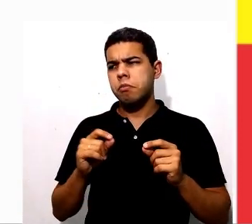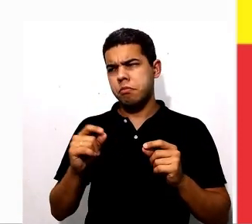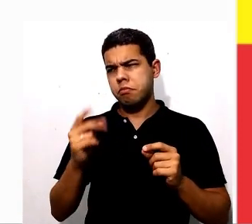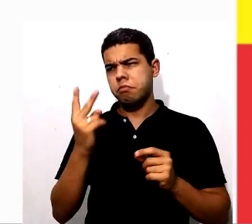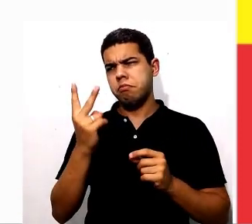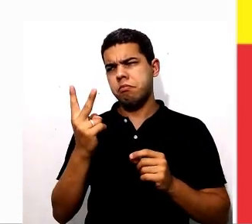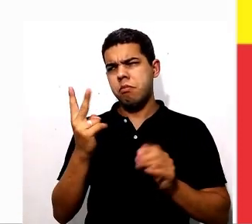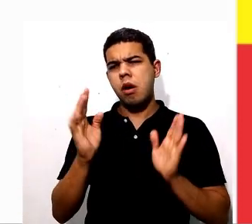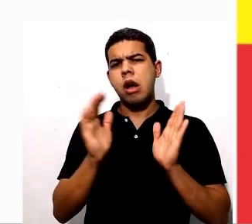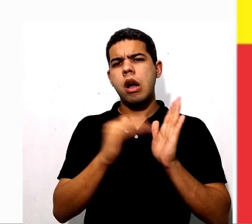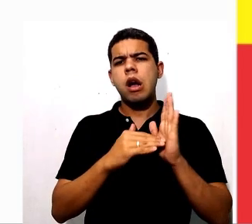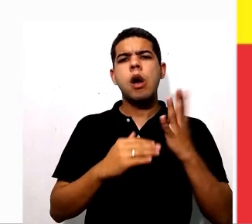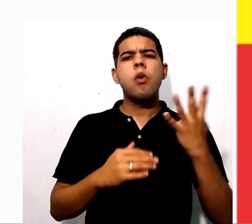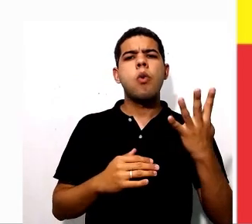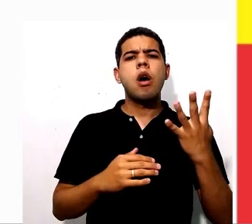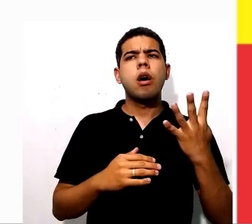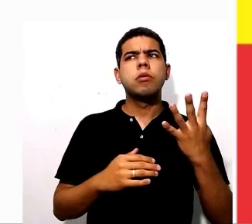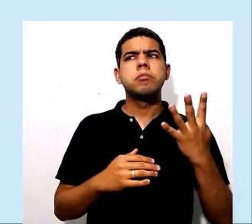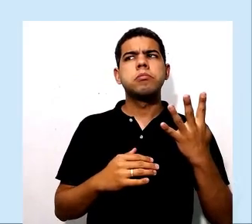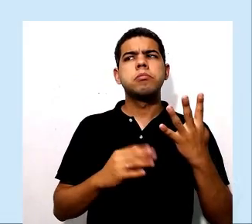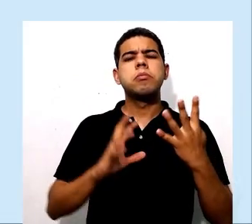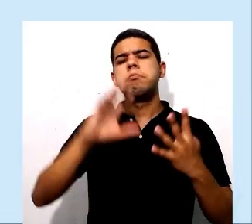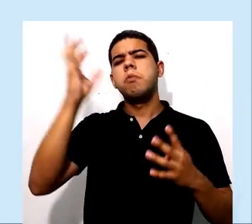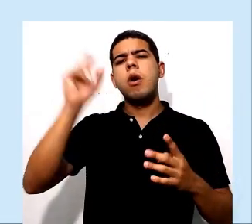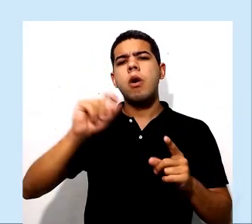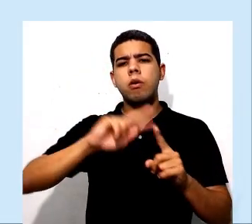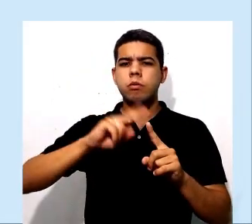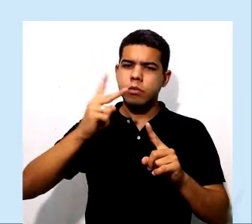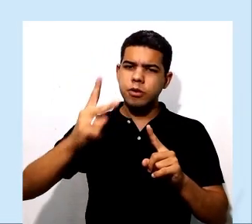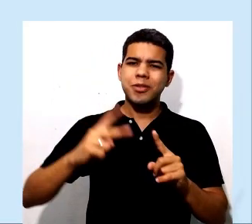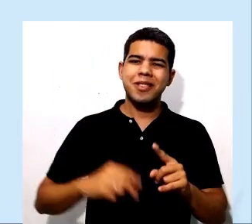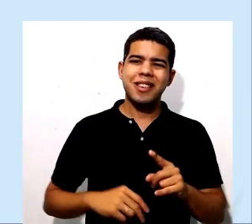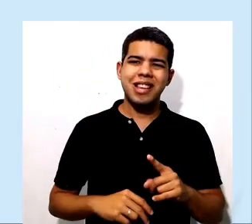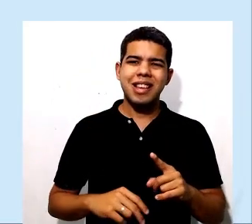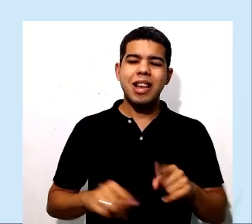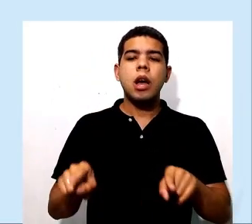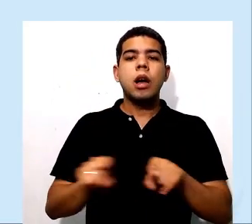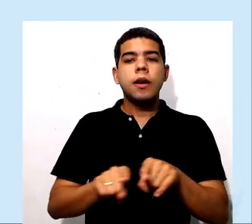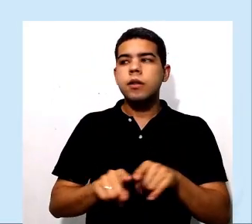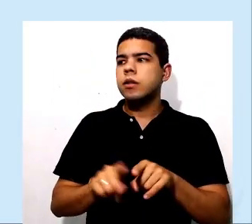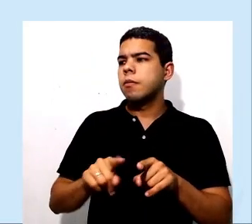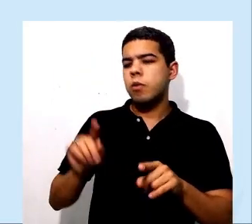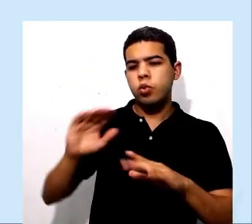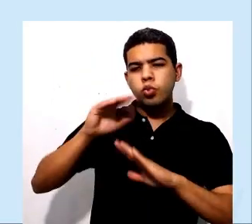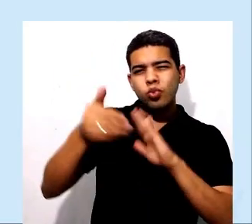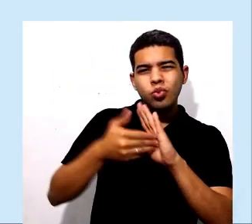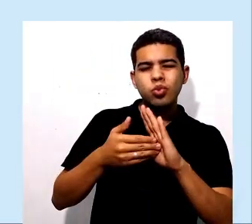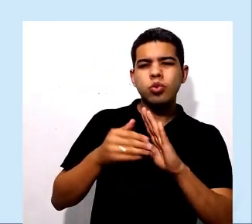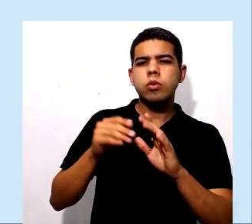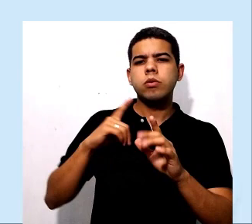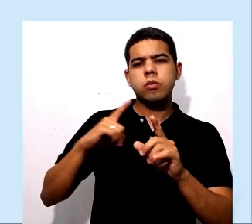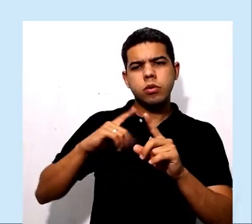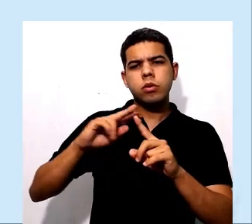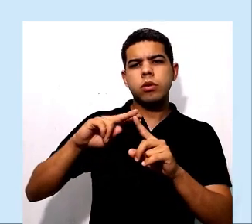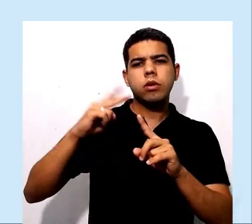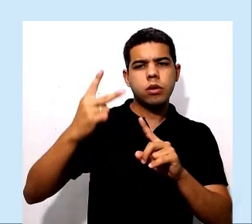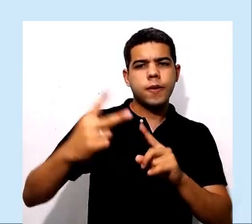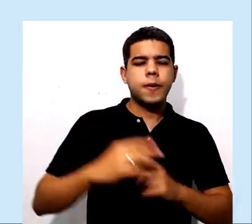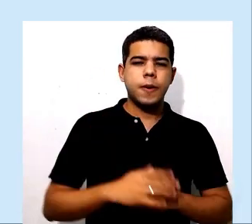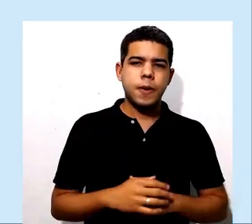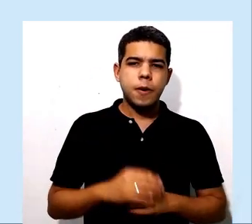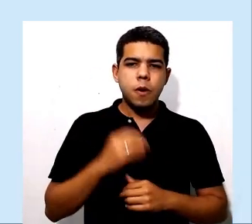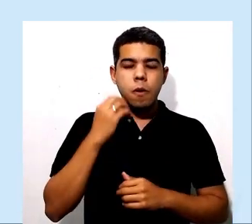todos os lados? Dobram também. Então, ó, voltando aqui. Não importa a figura. Se multiplica por um